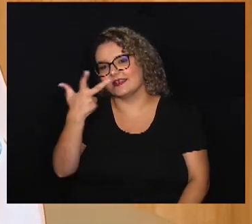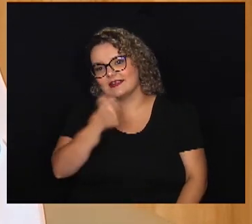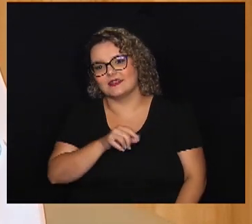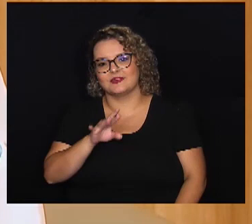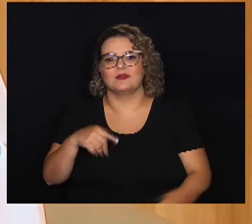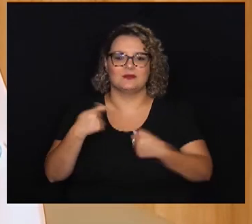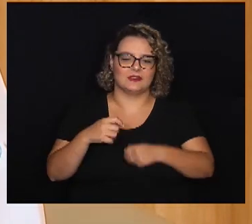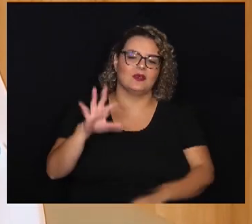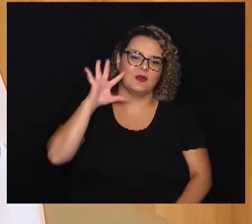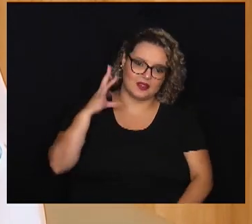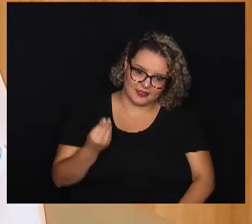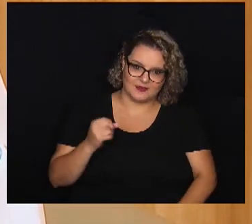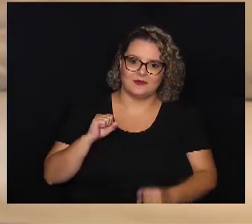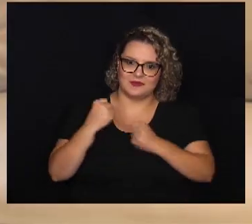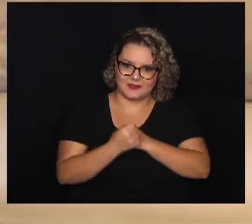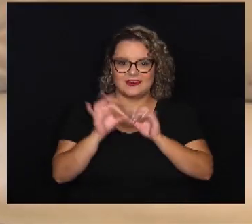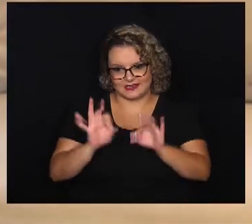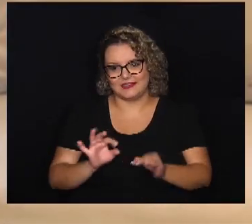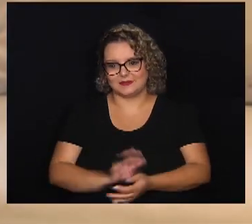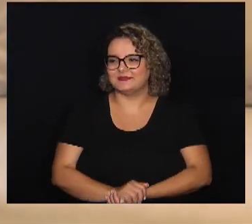precisa conhecê-la para que a gente a proteja adequadamente.